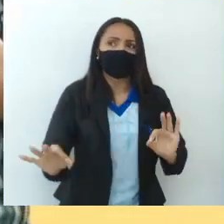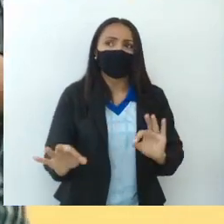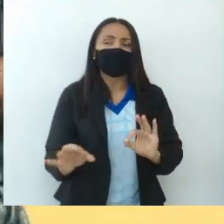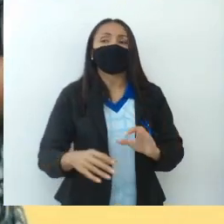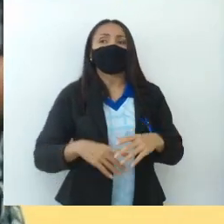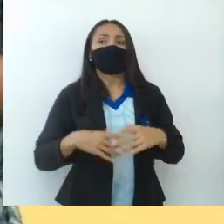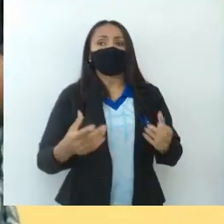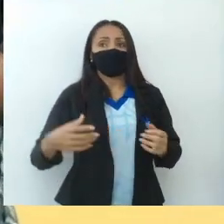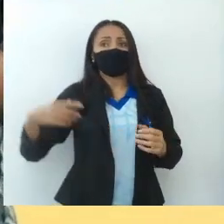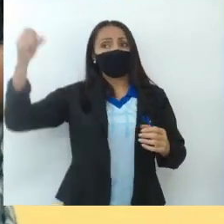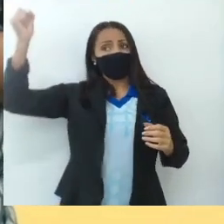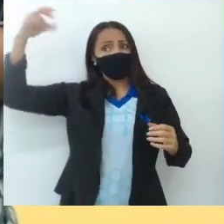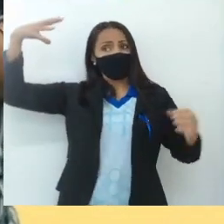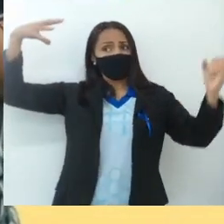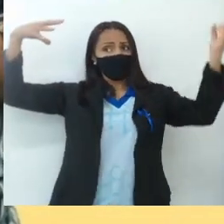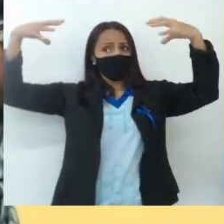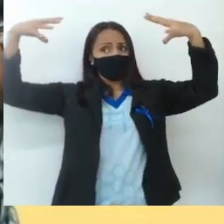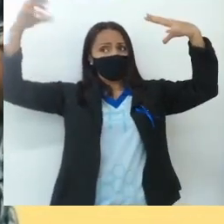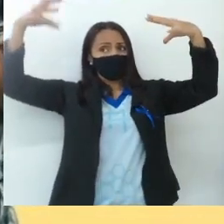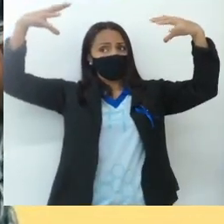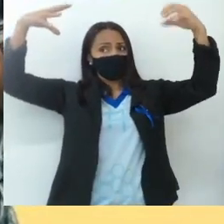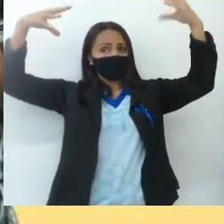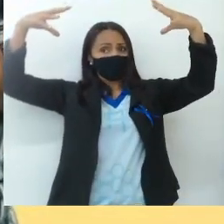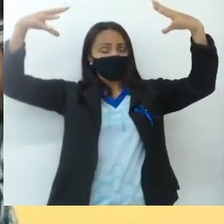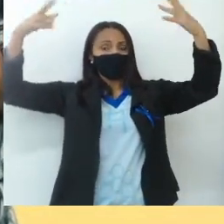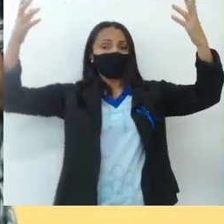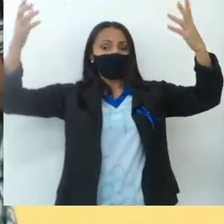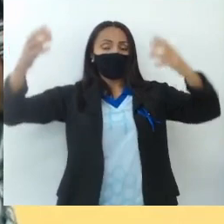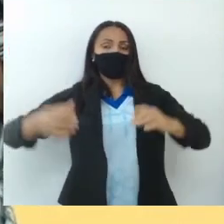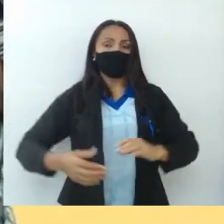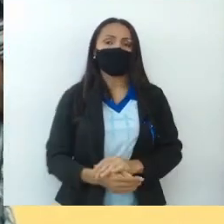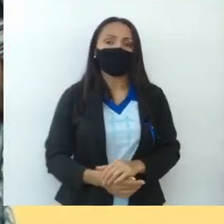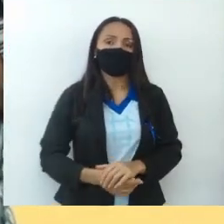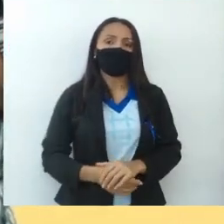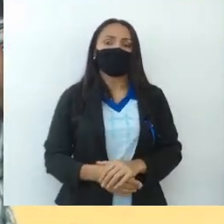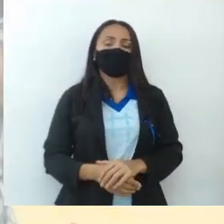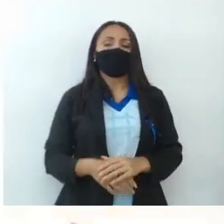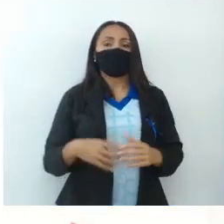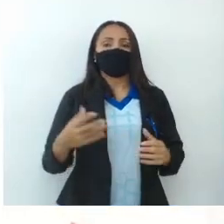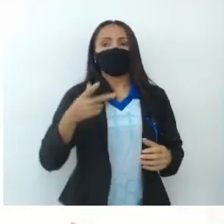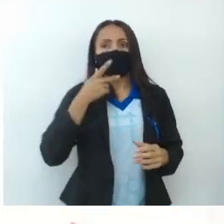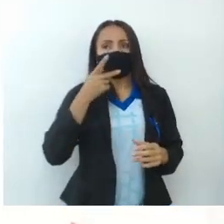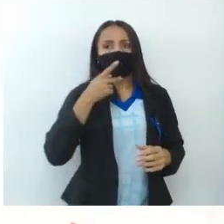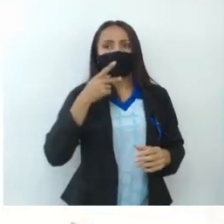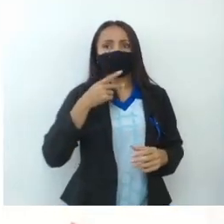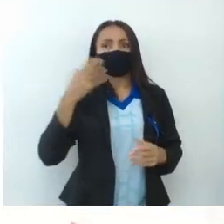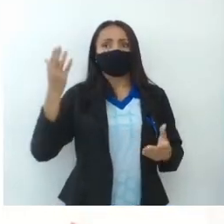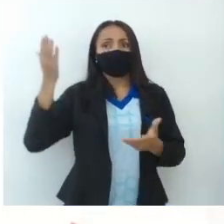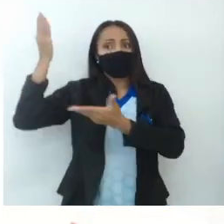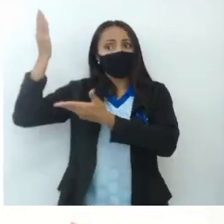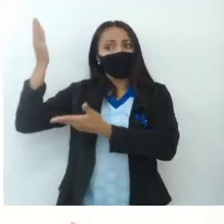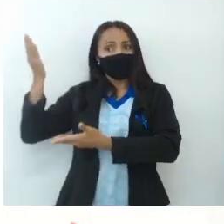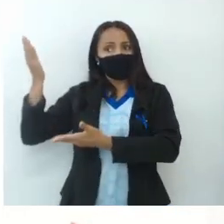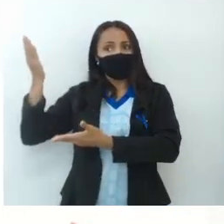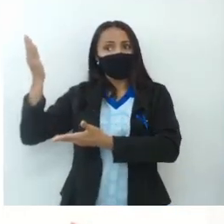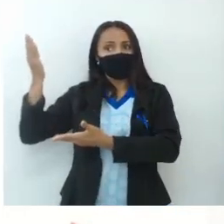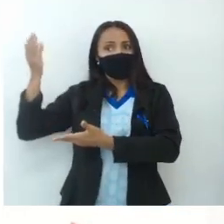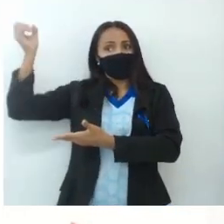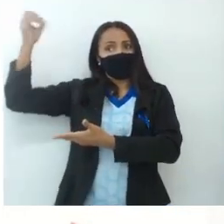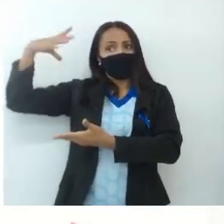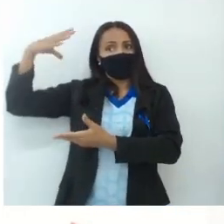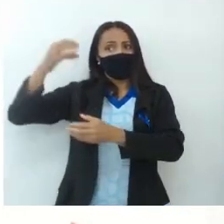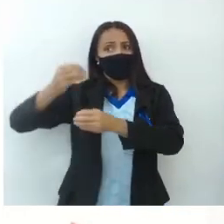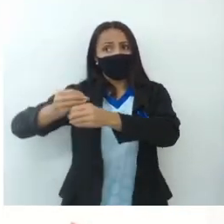pública. E eu gostaria de mais uma vez ressaltar essa questão do lampião, certo? Vamos na foto aqui, observar, veja